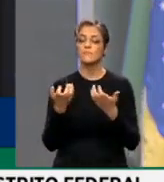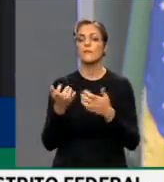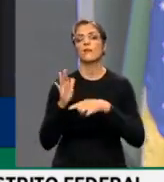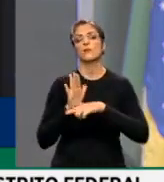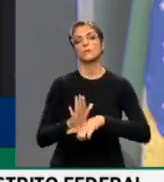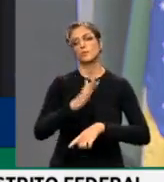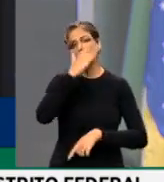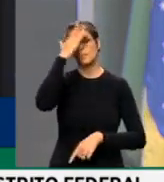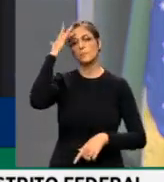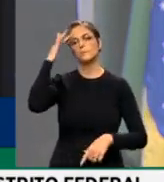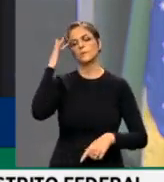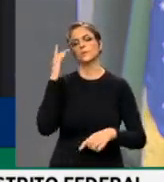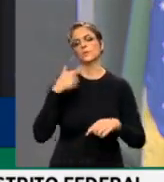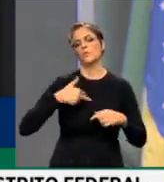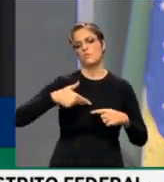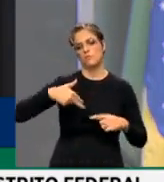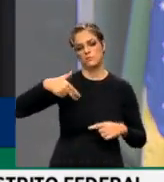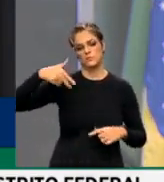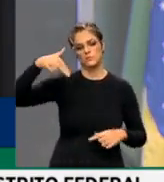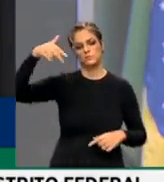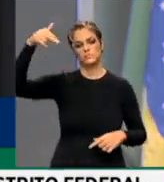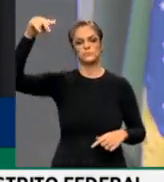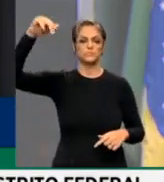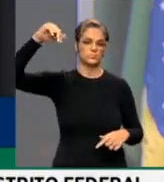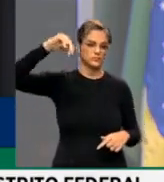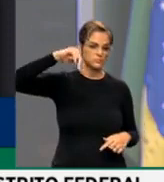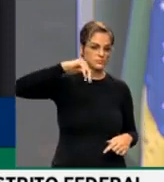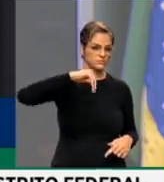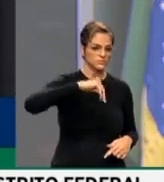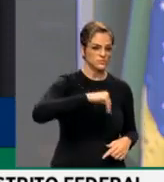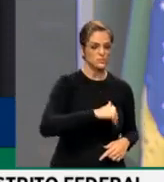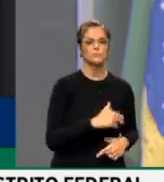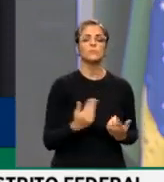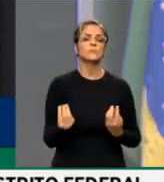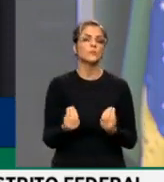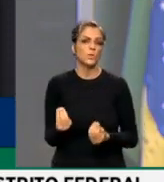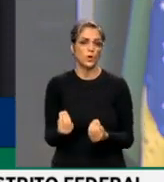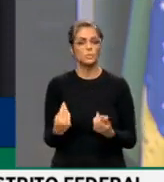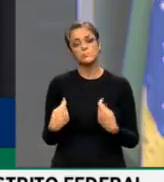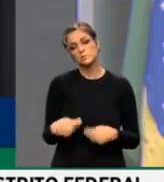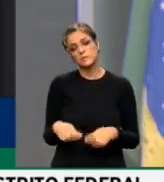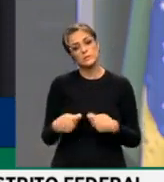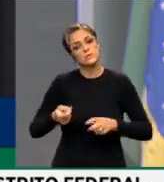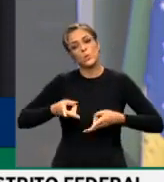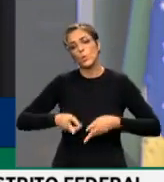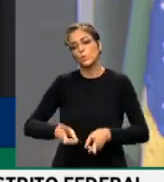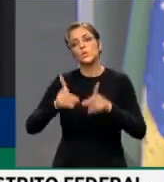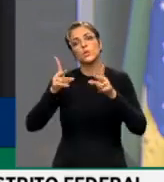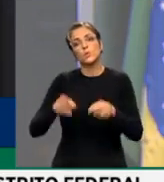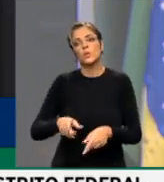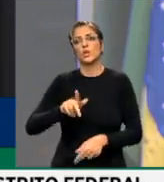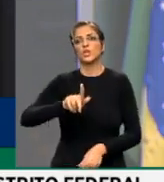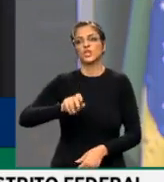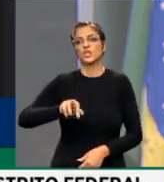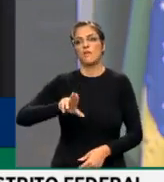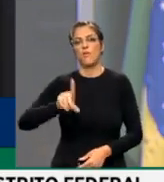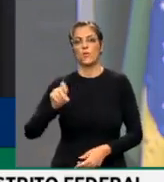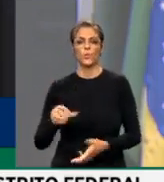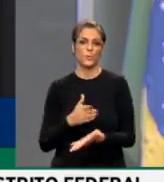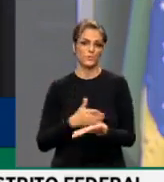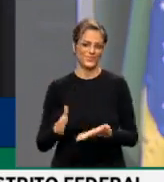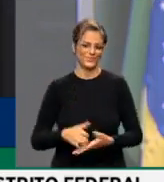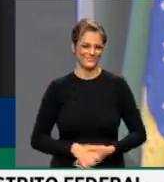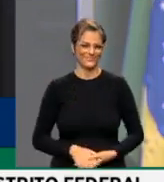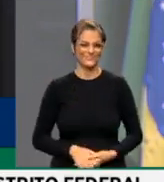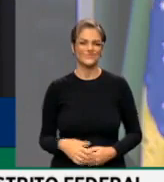e desce as escadarias do Morro do Recife, para continuar o que Geraldo fez. Esse é o